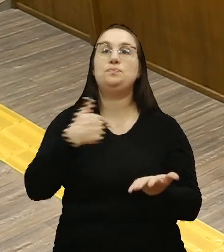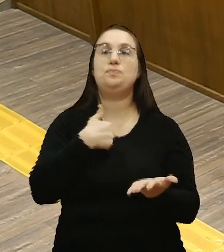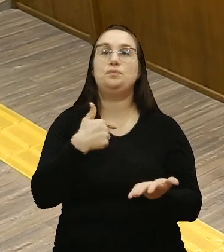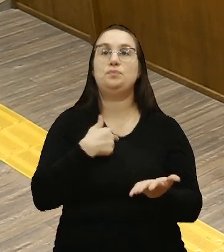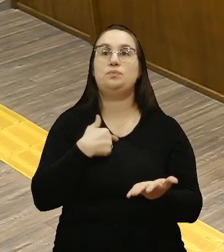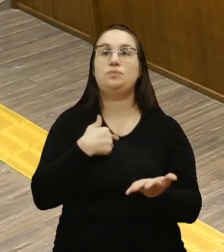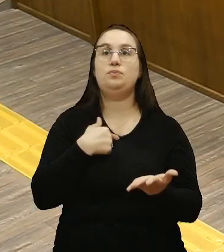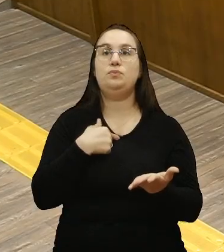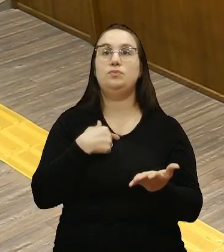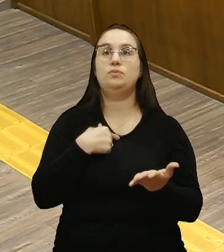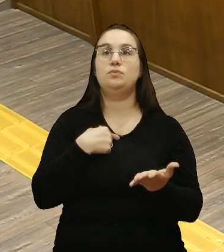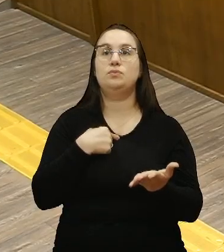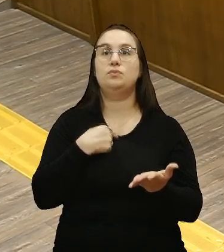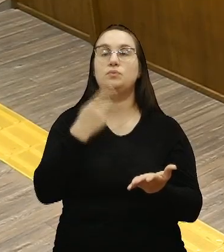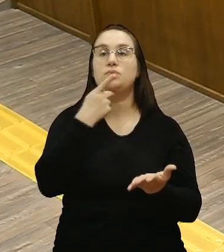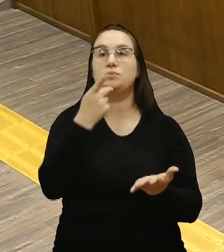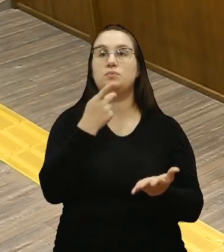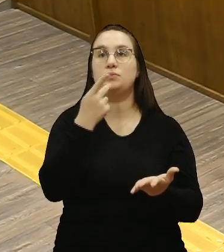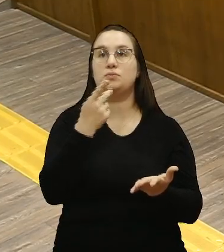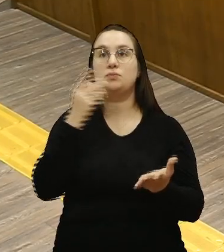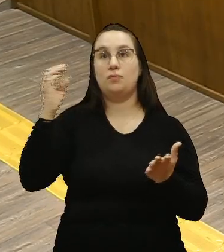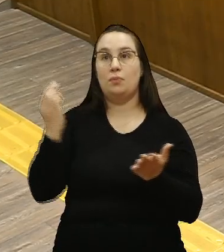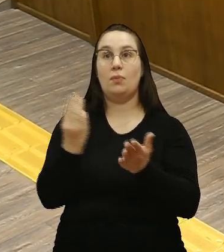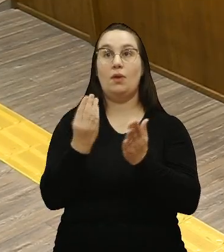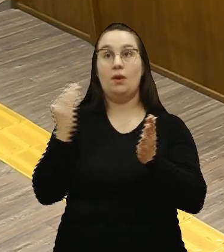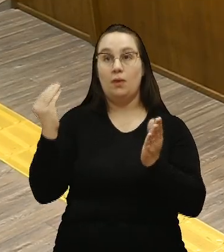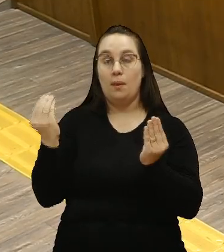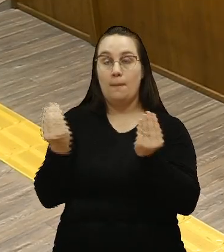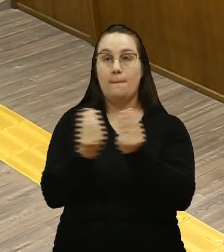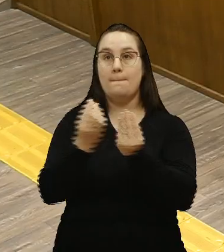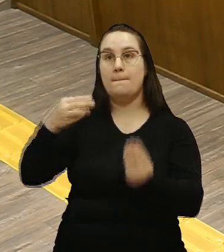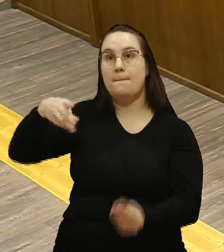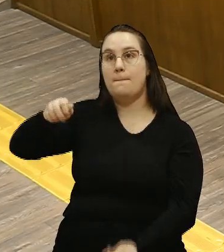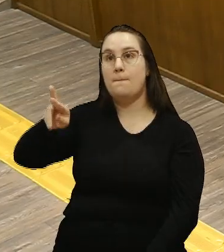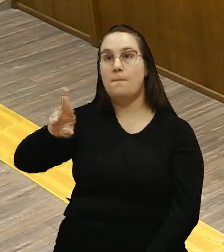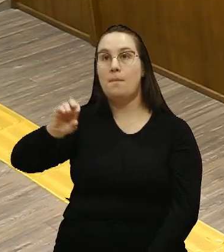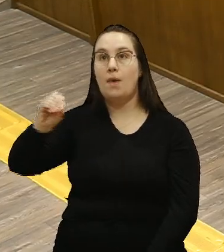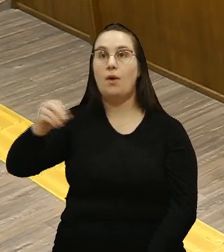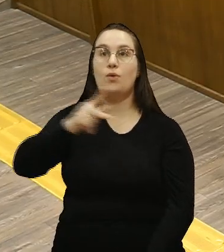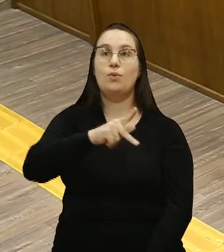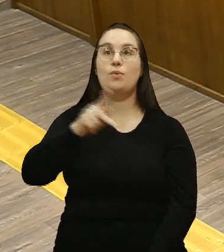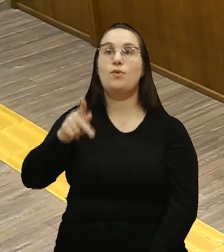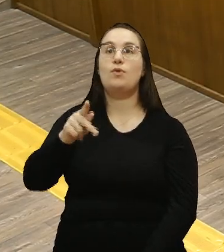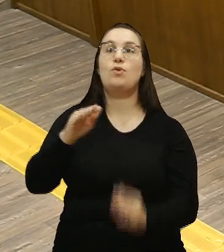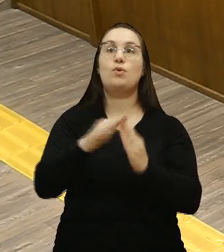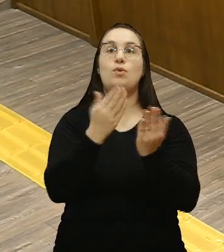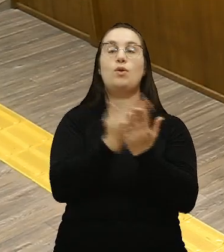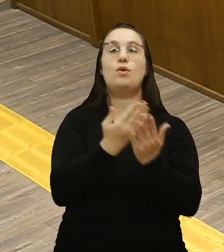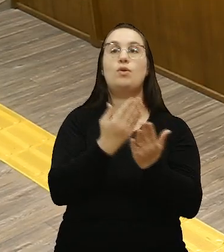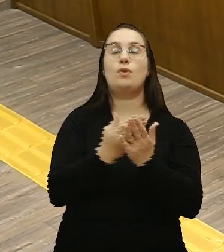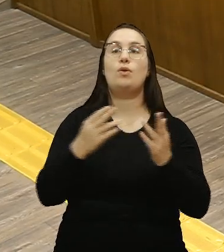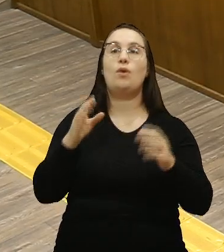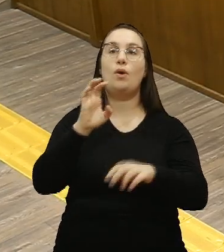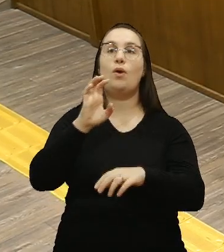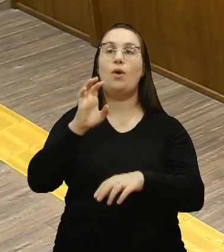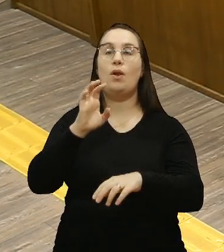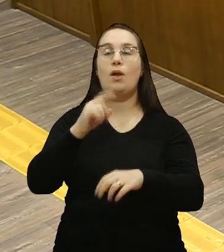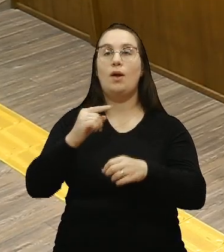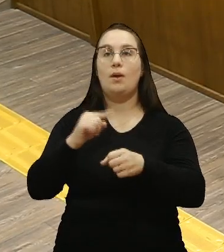me somar. E, Mauro, eu sou professor da rede municipal e o meu